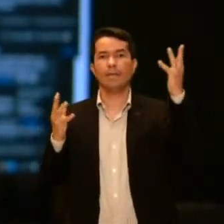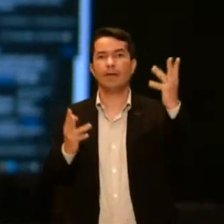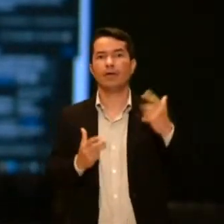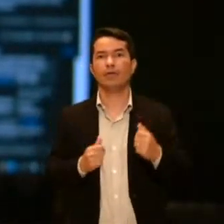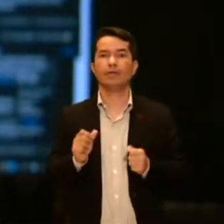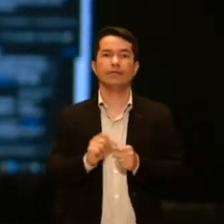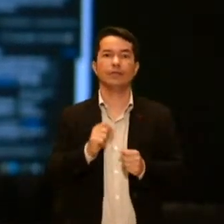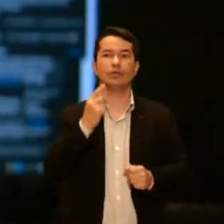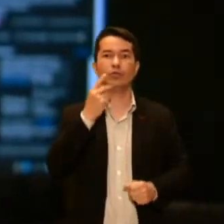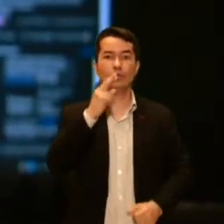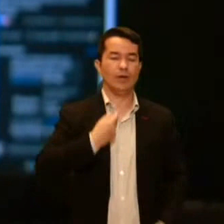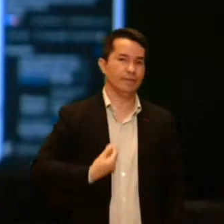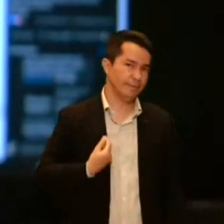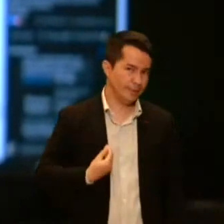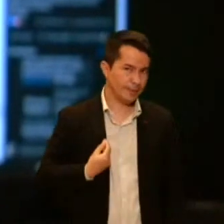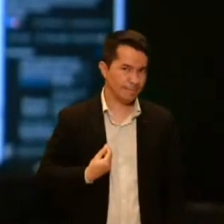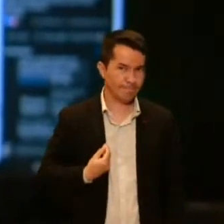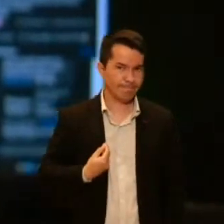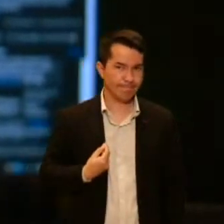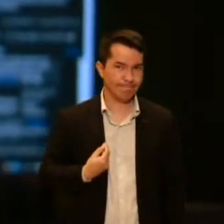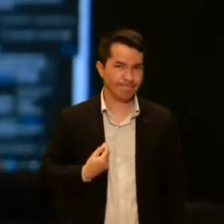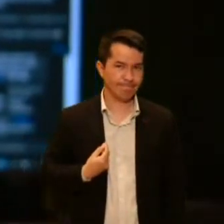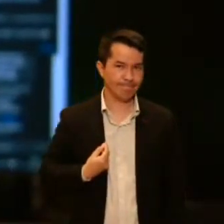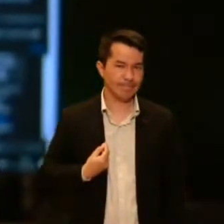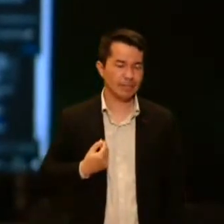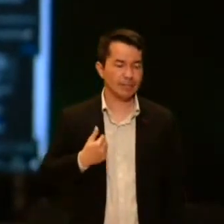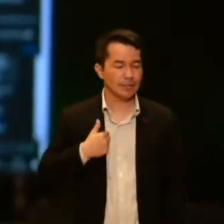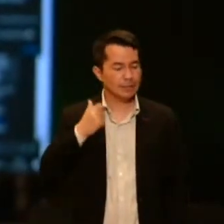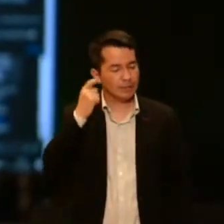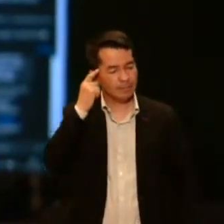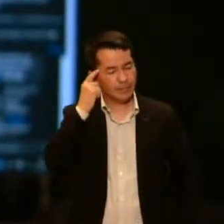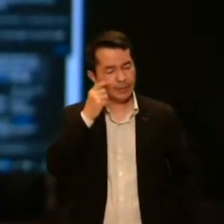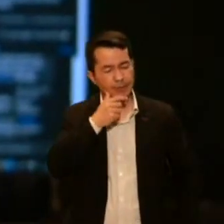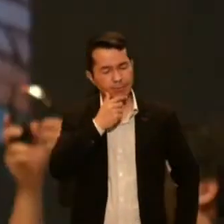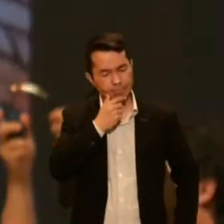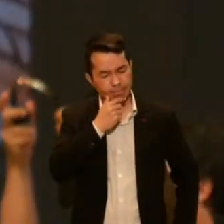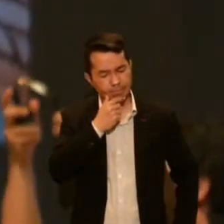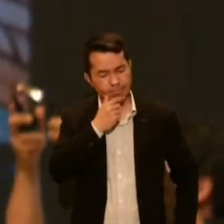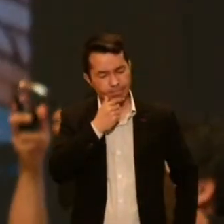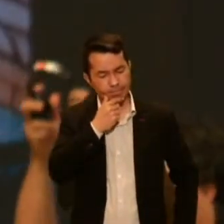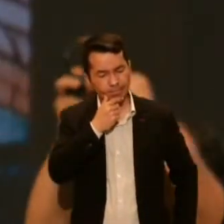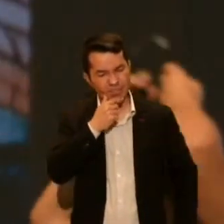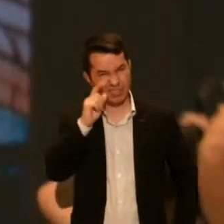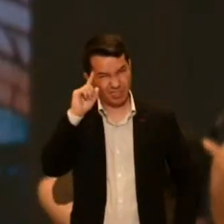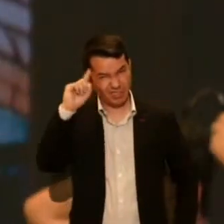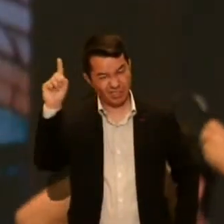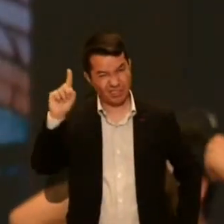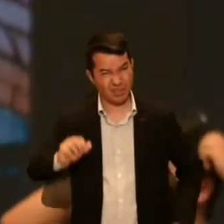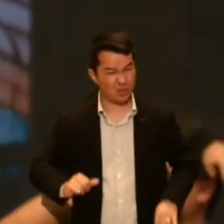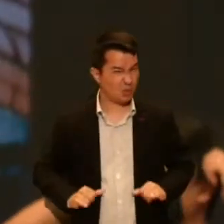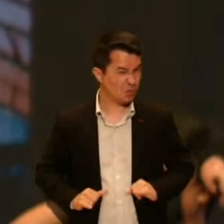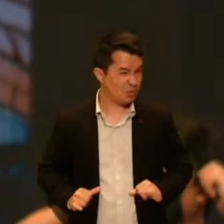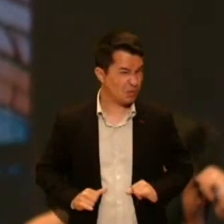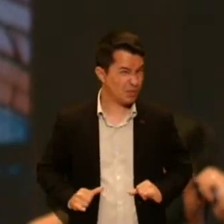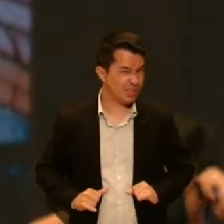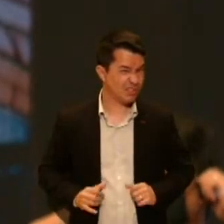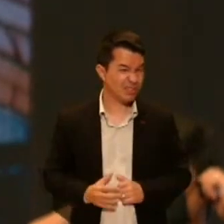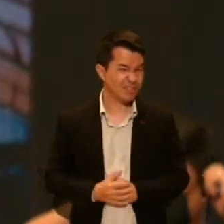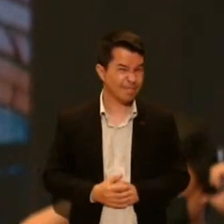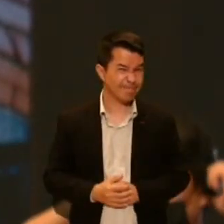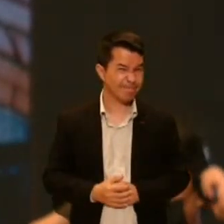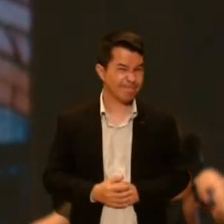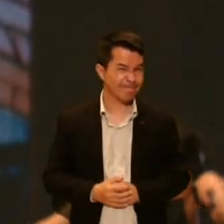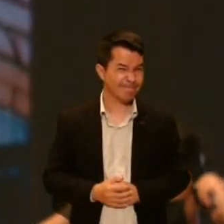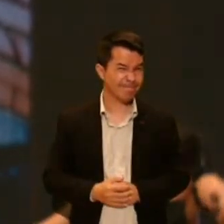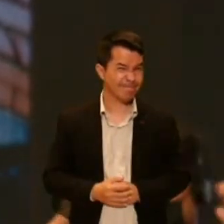vida. E eu espero que isso não precise acontecer nos dias de sofrimento. Tem gente que